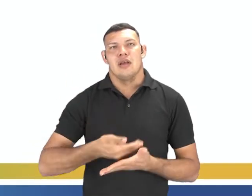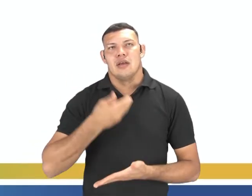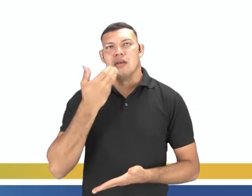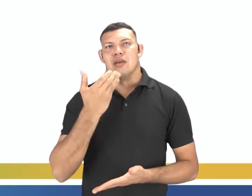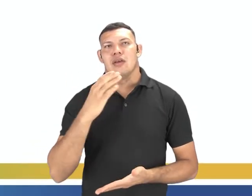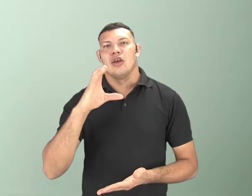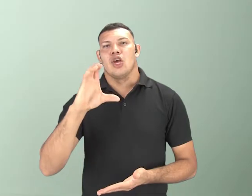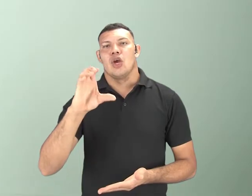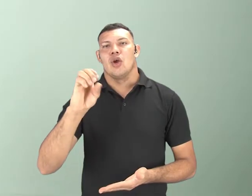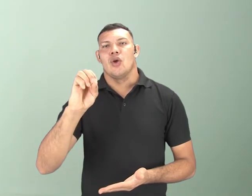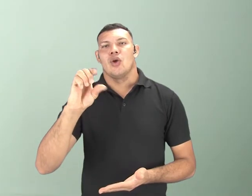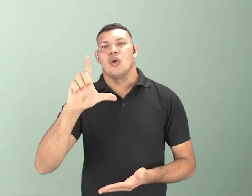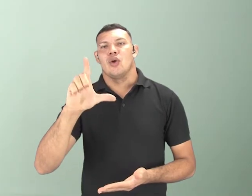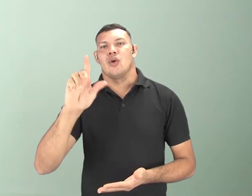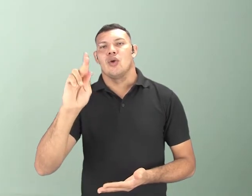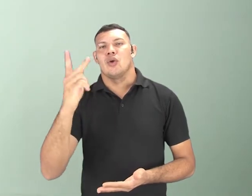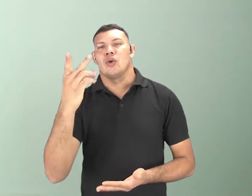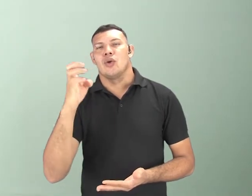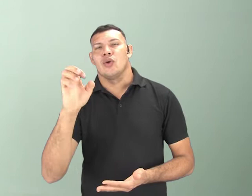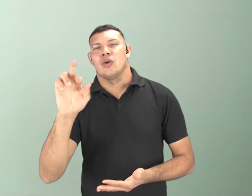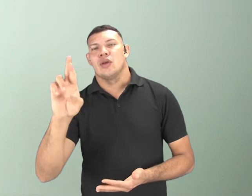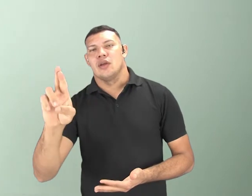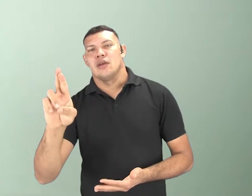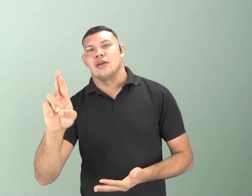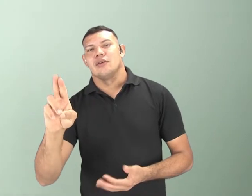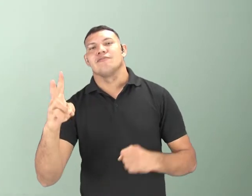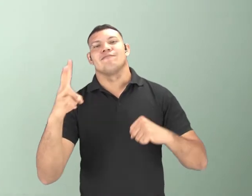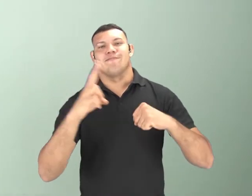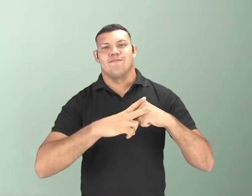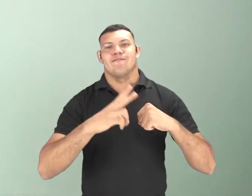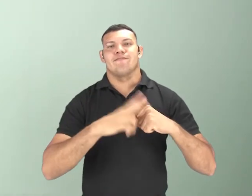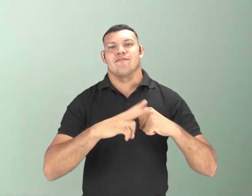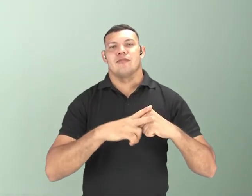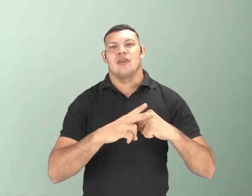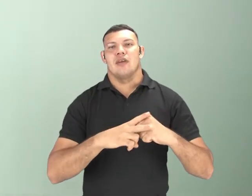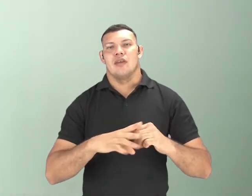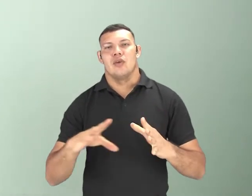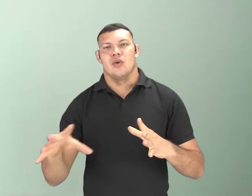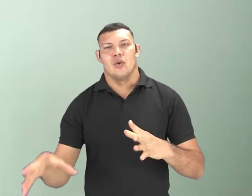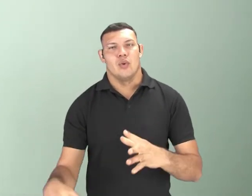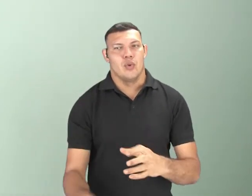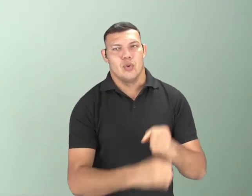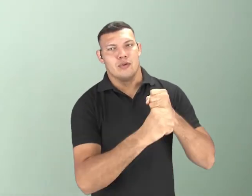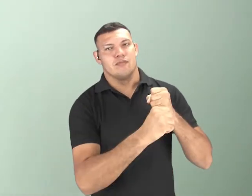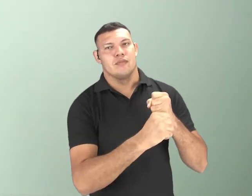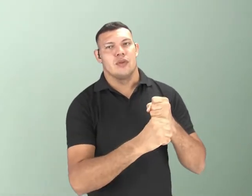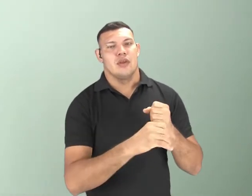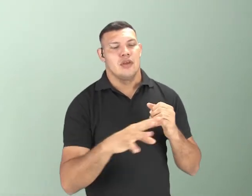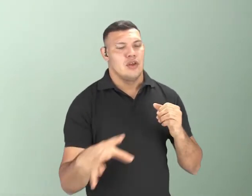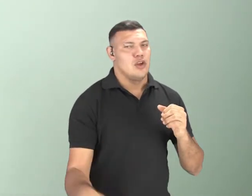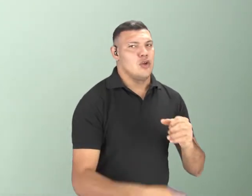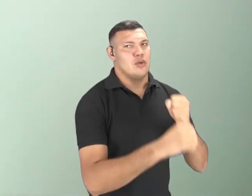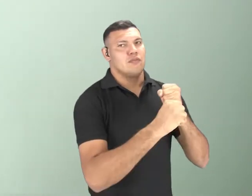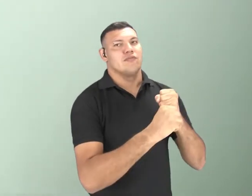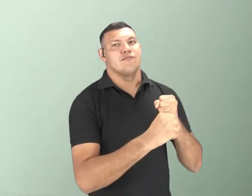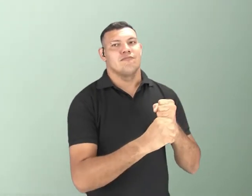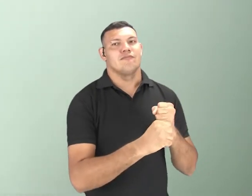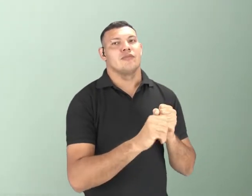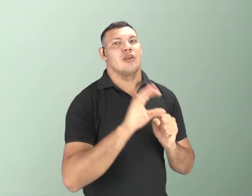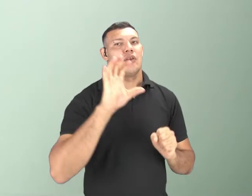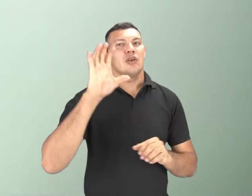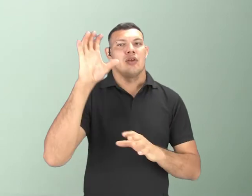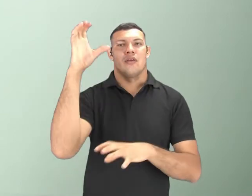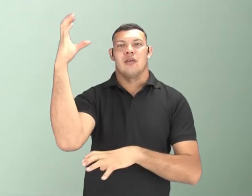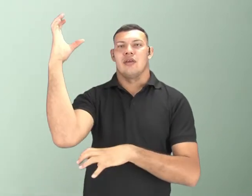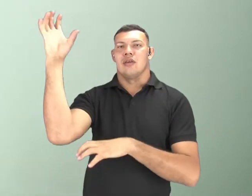colher, que é o verbo de colher uma planta, de colher um cereal, de colher uma fruta.